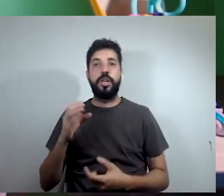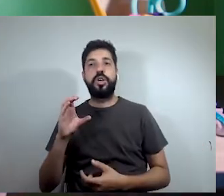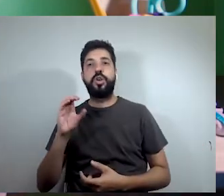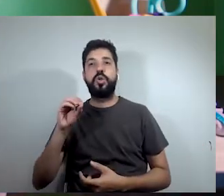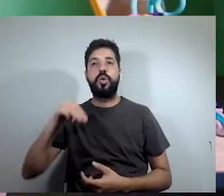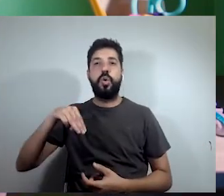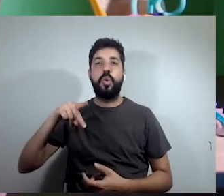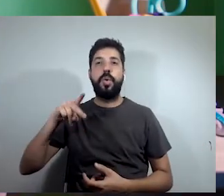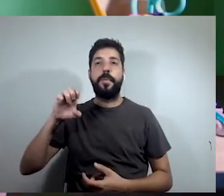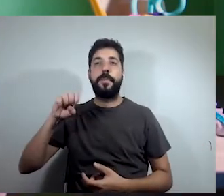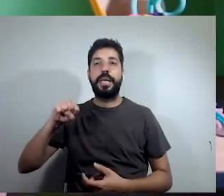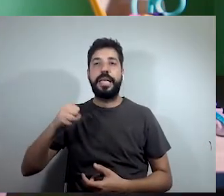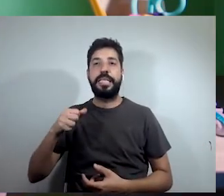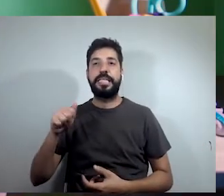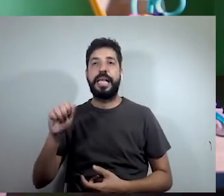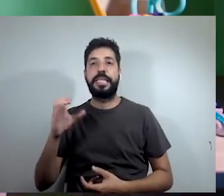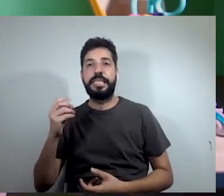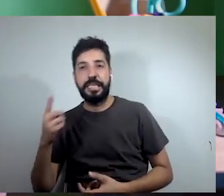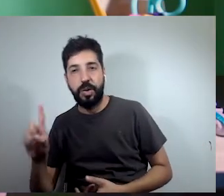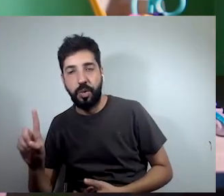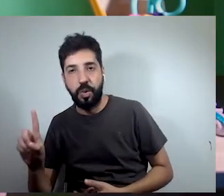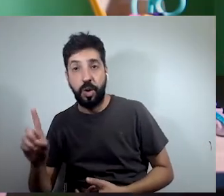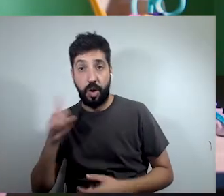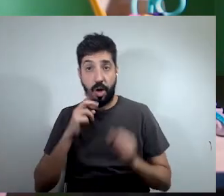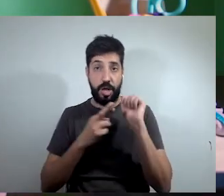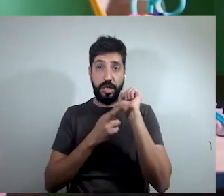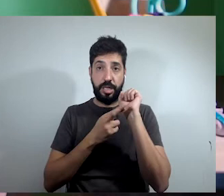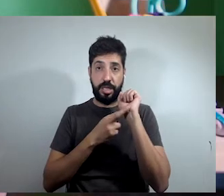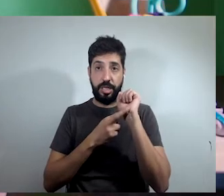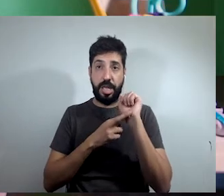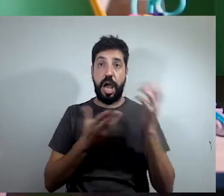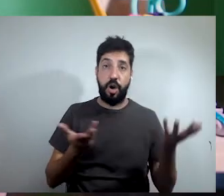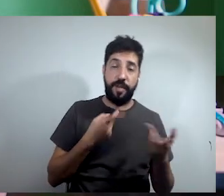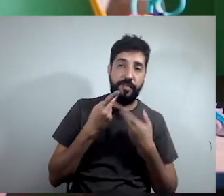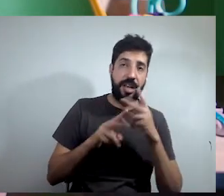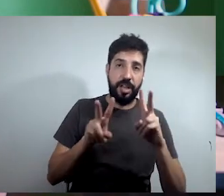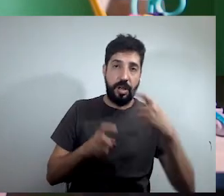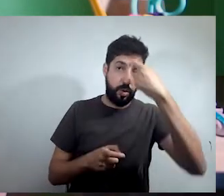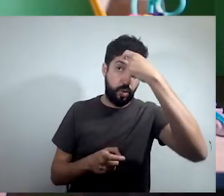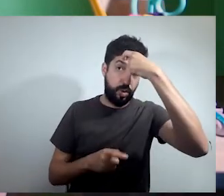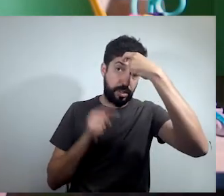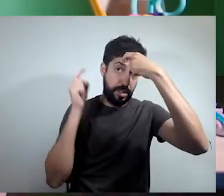de telas. Ou seja, falei sobre ritmo, agora eu vou falar sobre consciência.